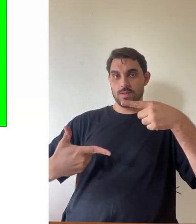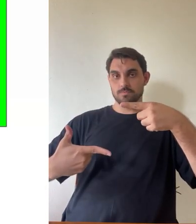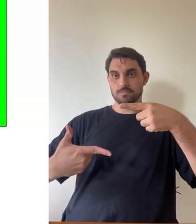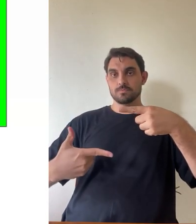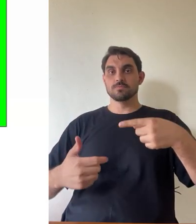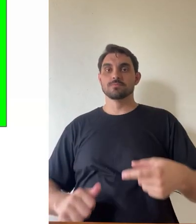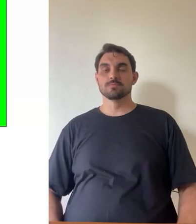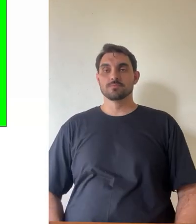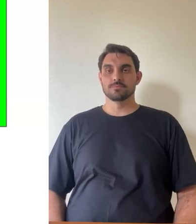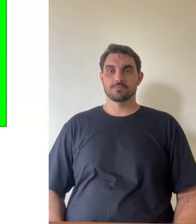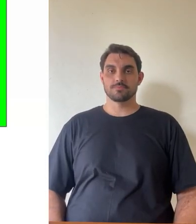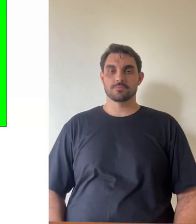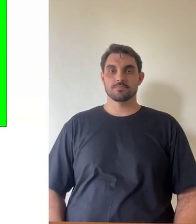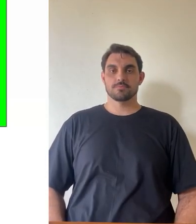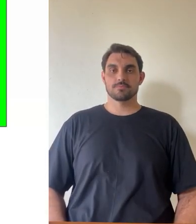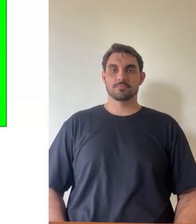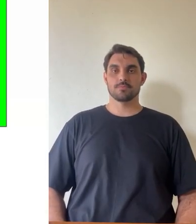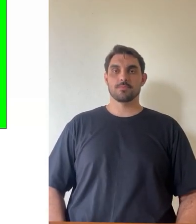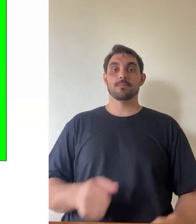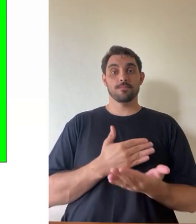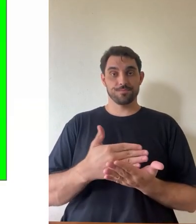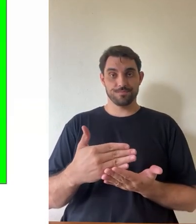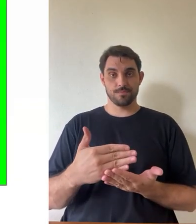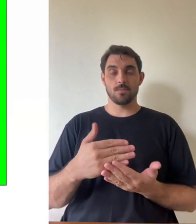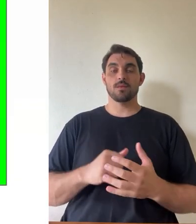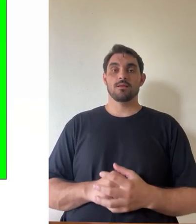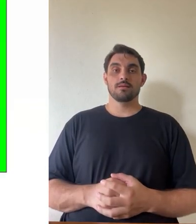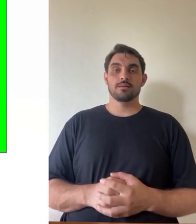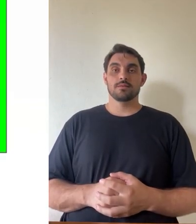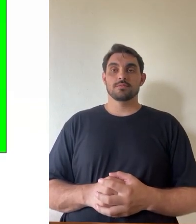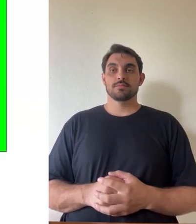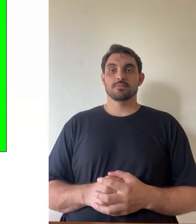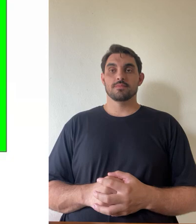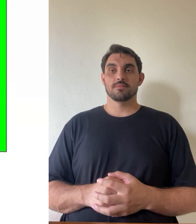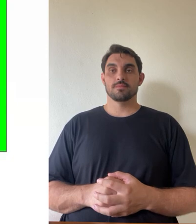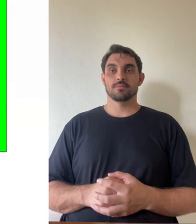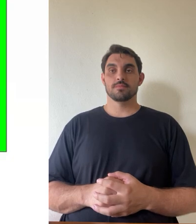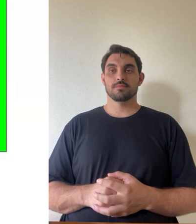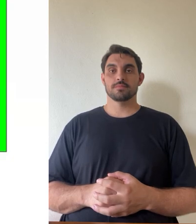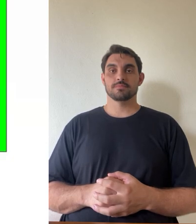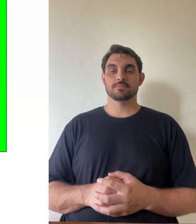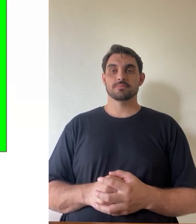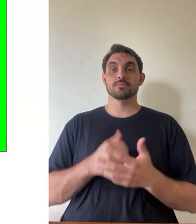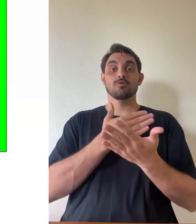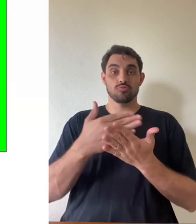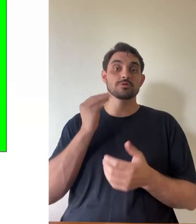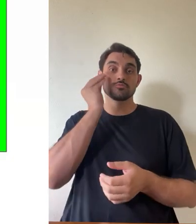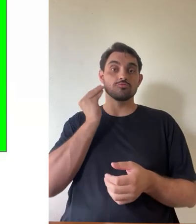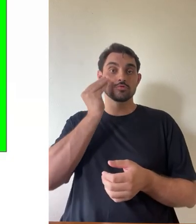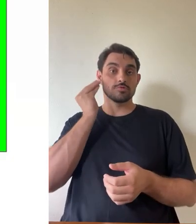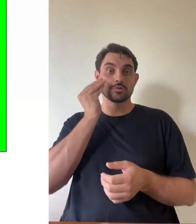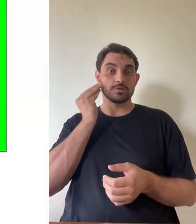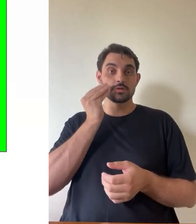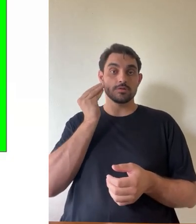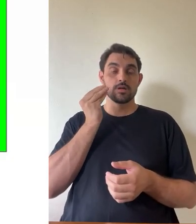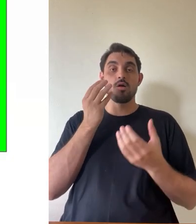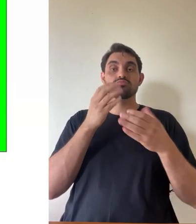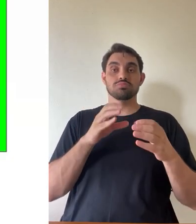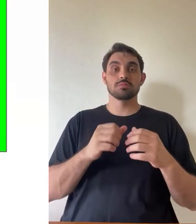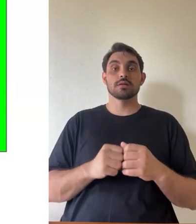por segundo ao quadrado. Bom, inicialmente, então, vamos começar a